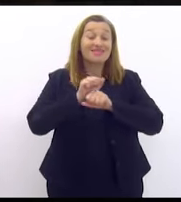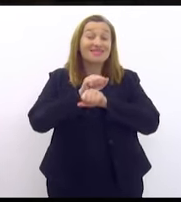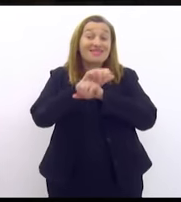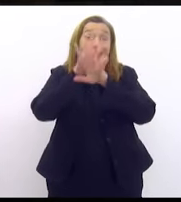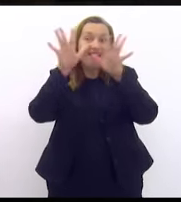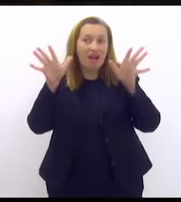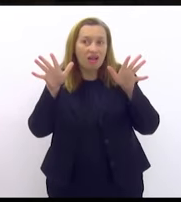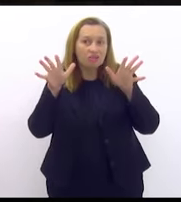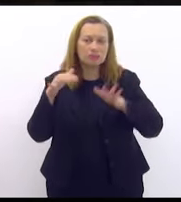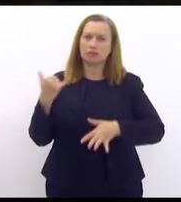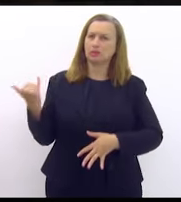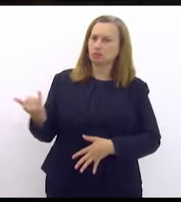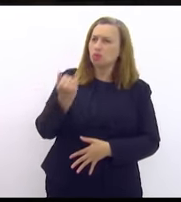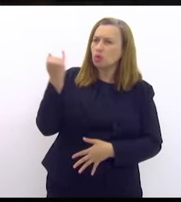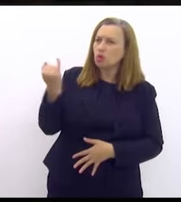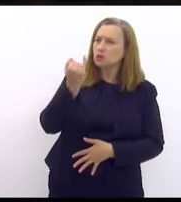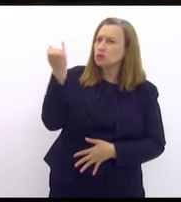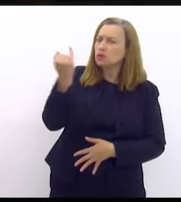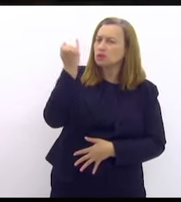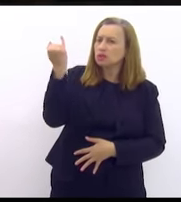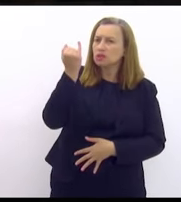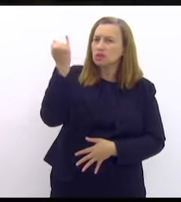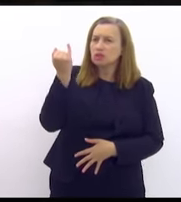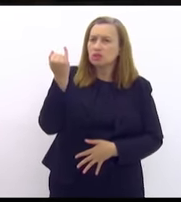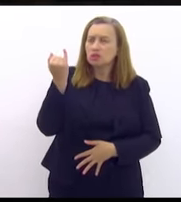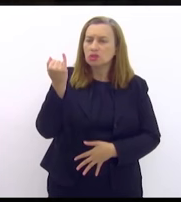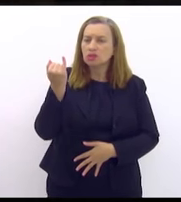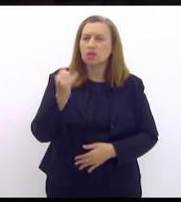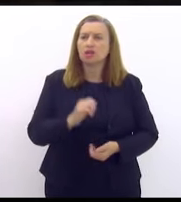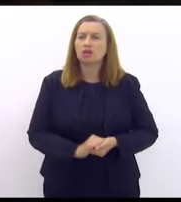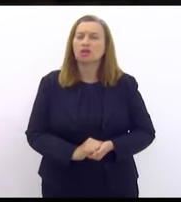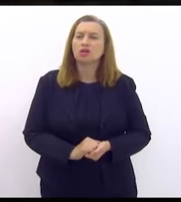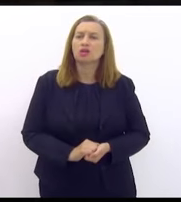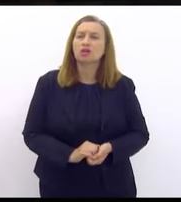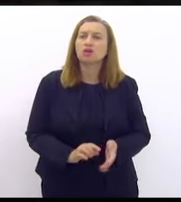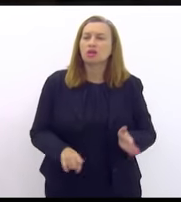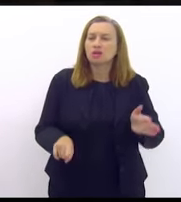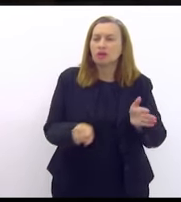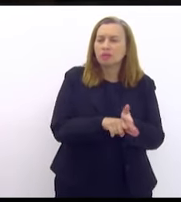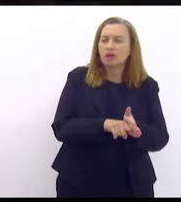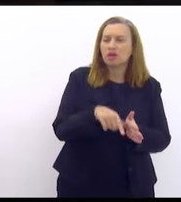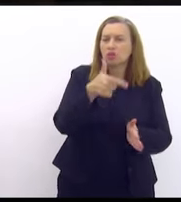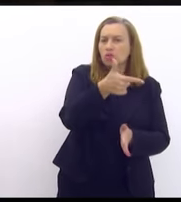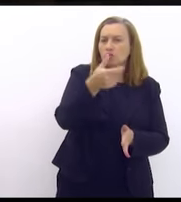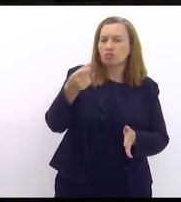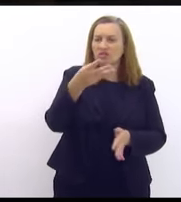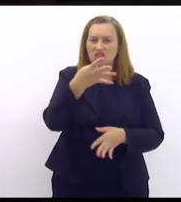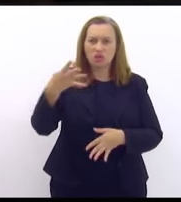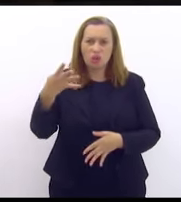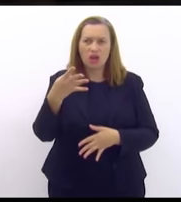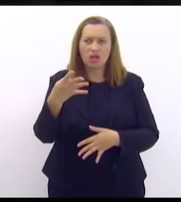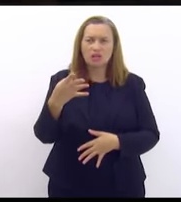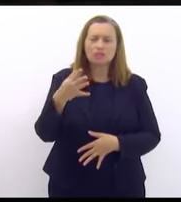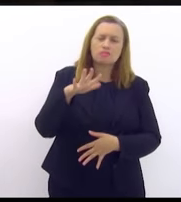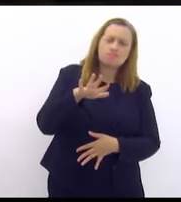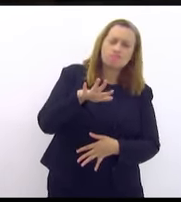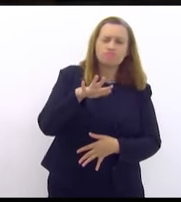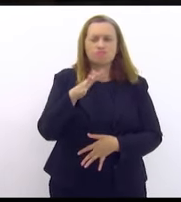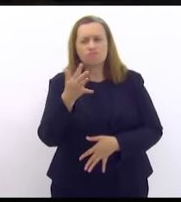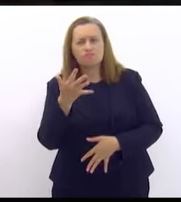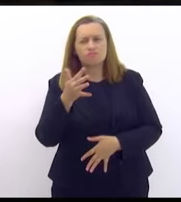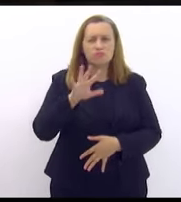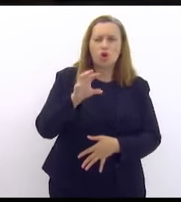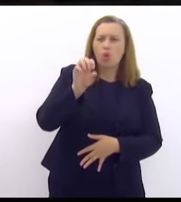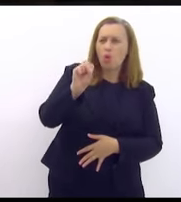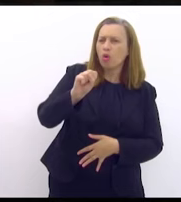e relevante, considerando-se que o déficit orçamentário de 2024 está estimado